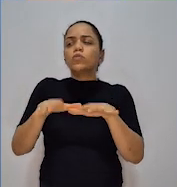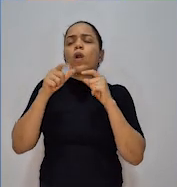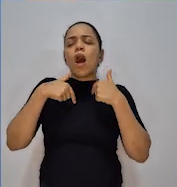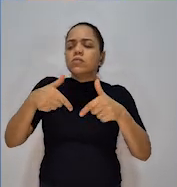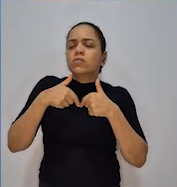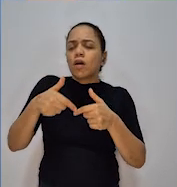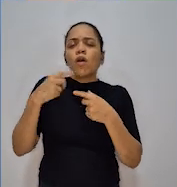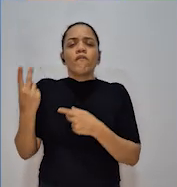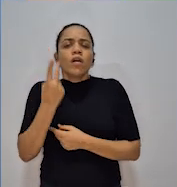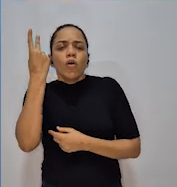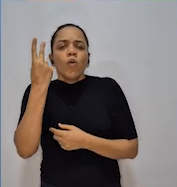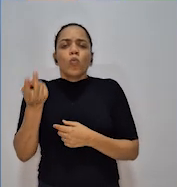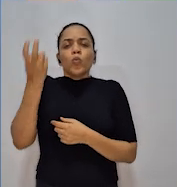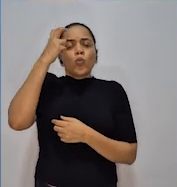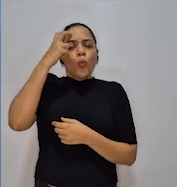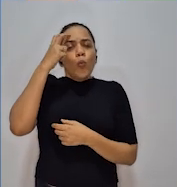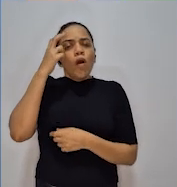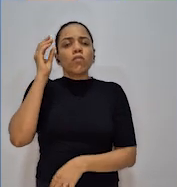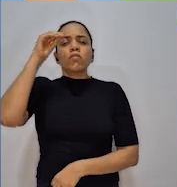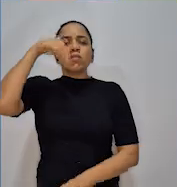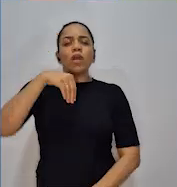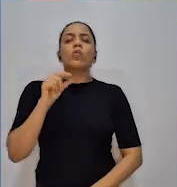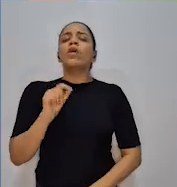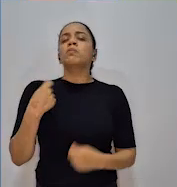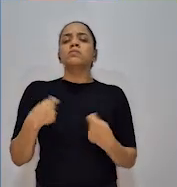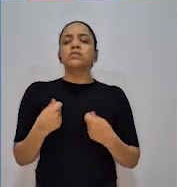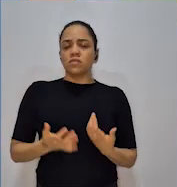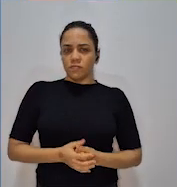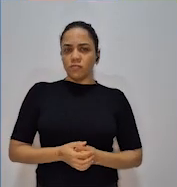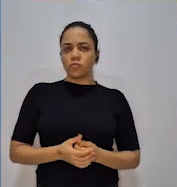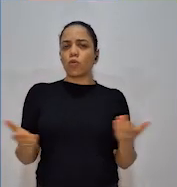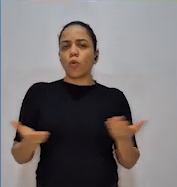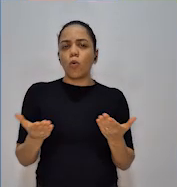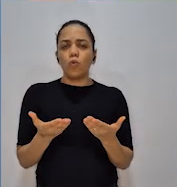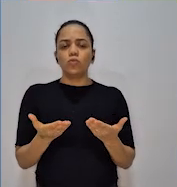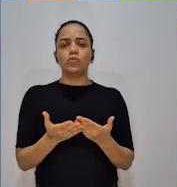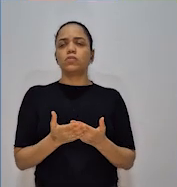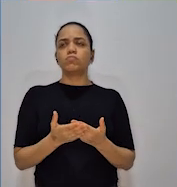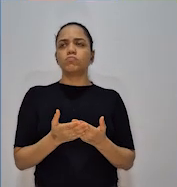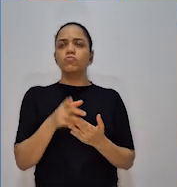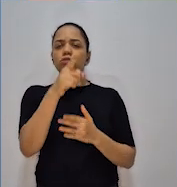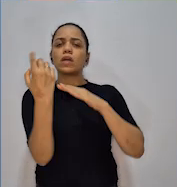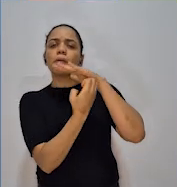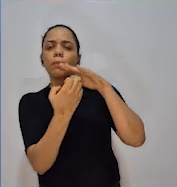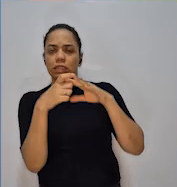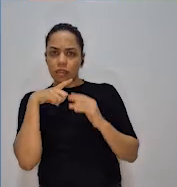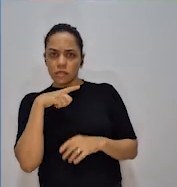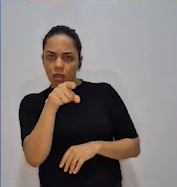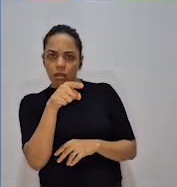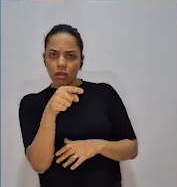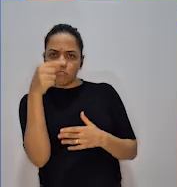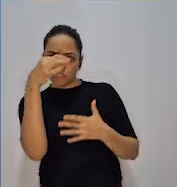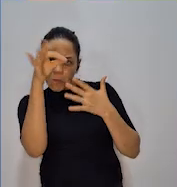os valores e a cultura que está instaurada nessa organização que você trabalha hoje, né? E quais são os diagnósticos